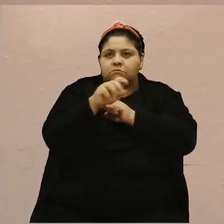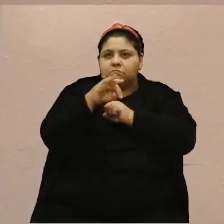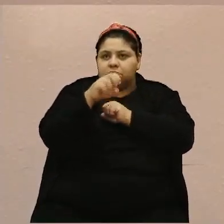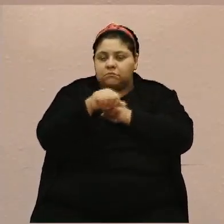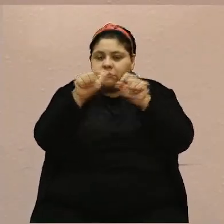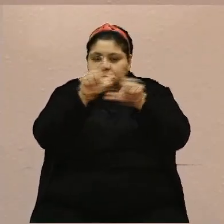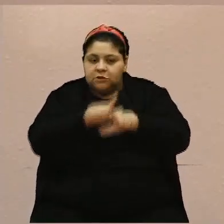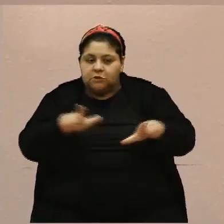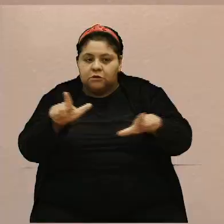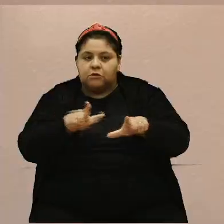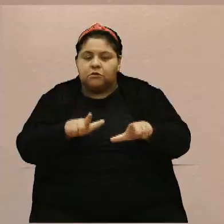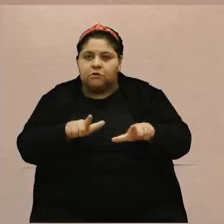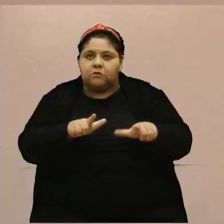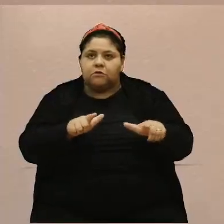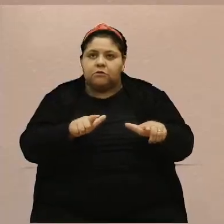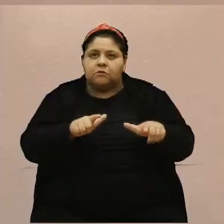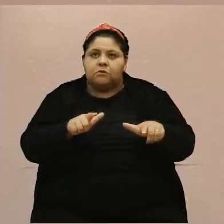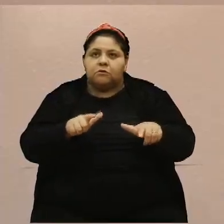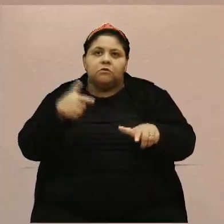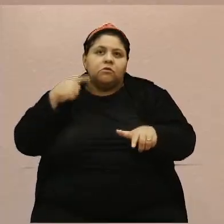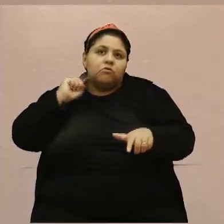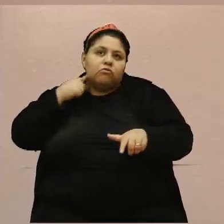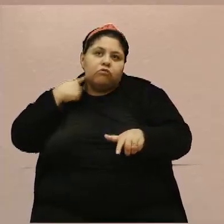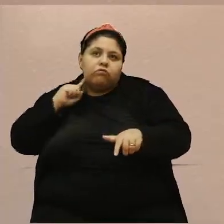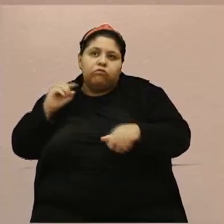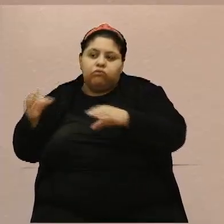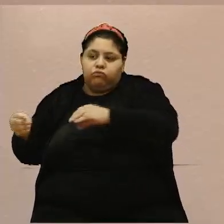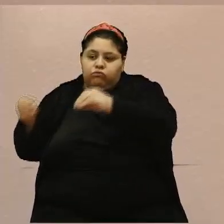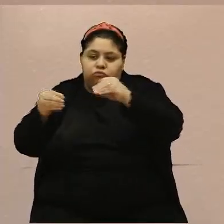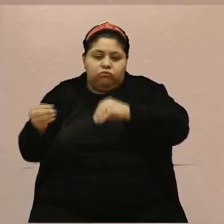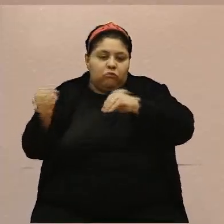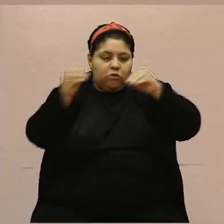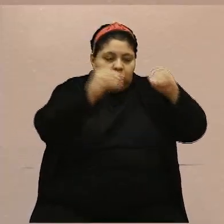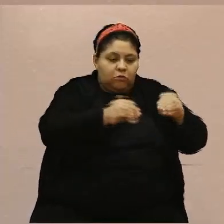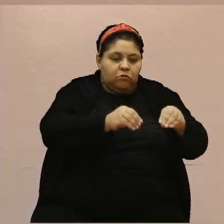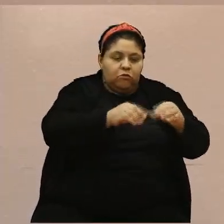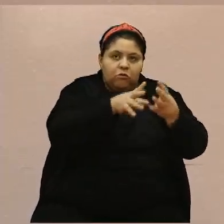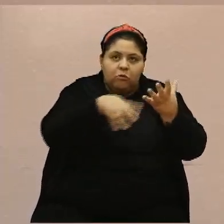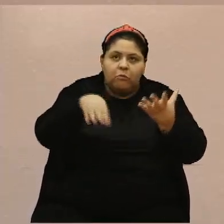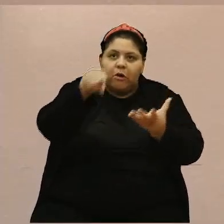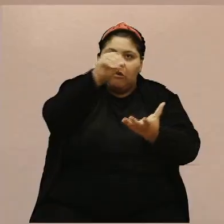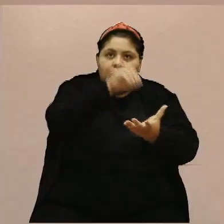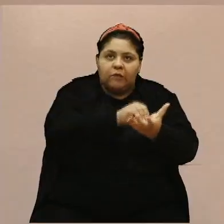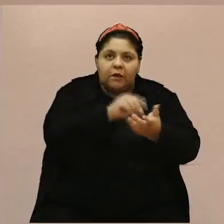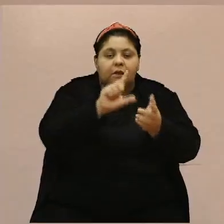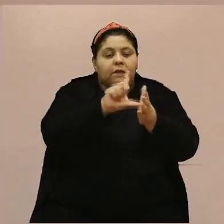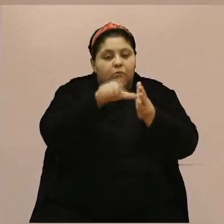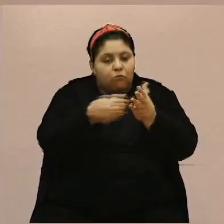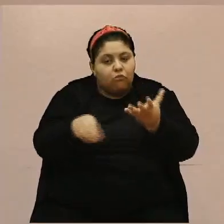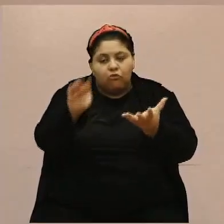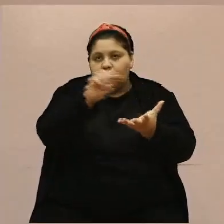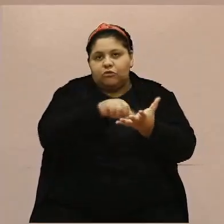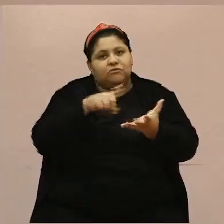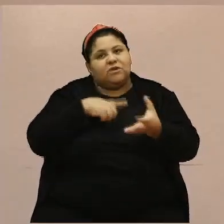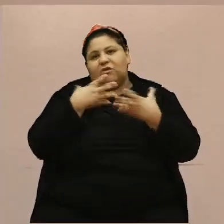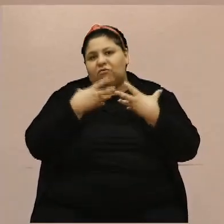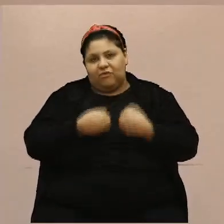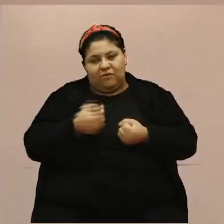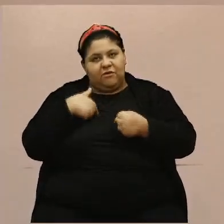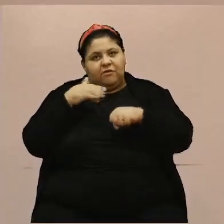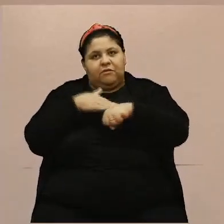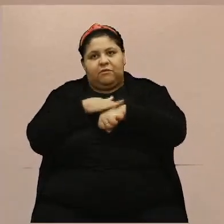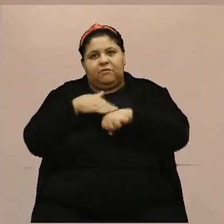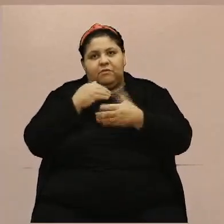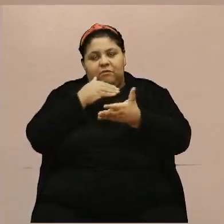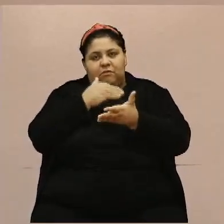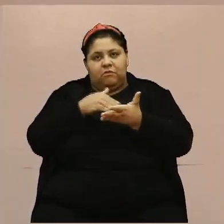a praça, juntando lixo, ensacando e mandando as fotos para a Codeca fazer o recolhimento. Mas isso é inadmissível. Eu conversei com o secretário